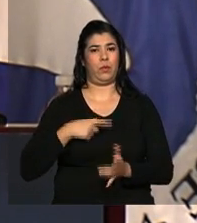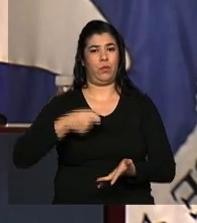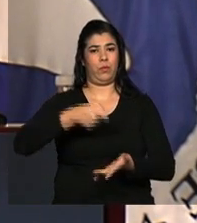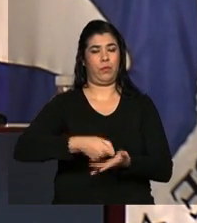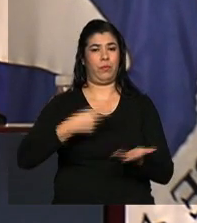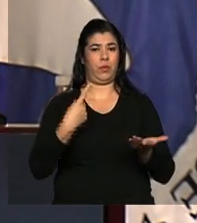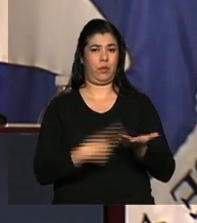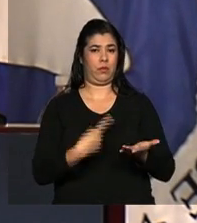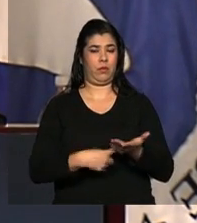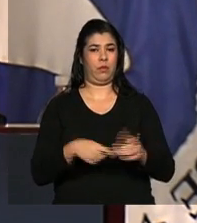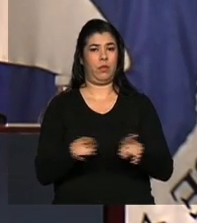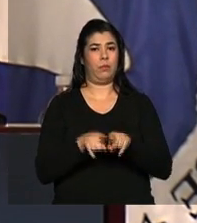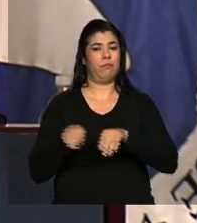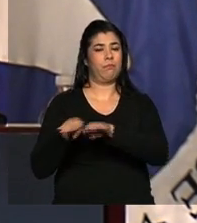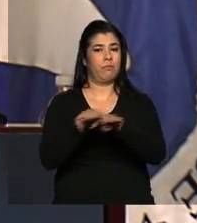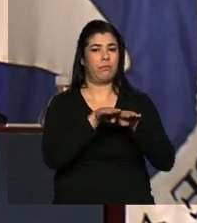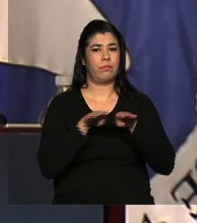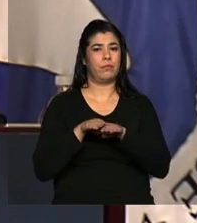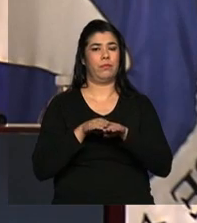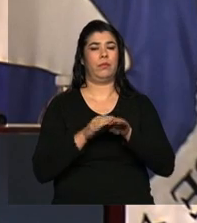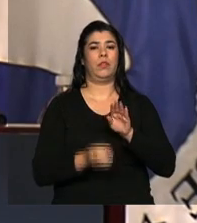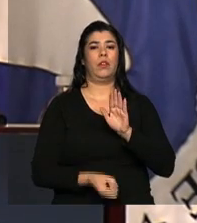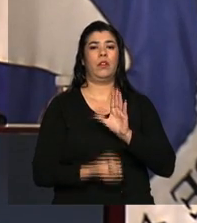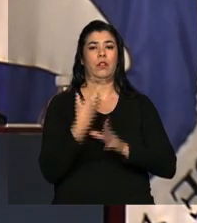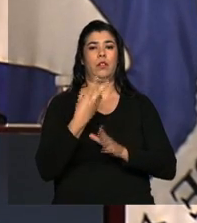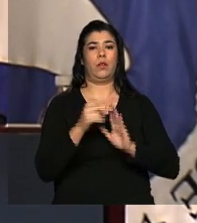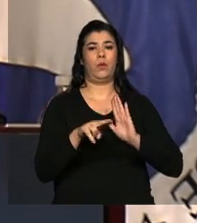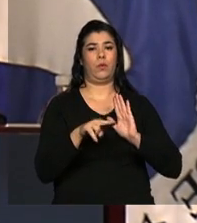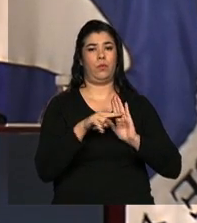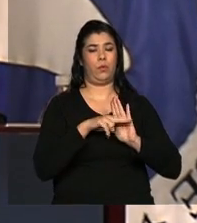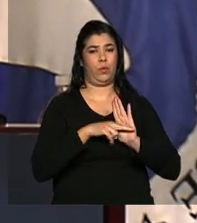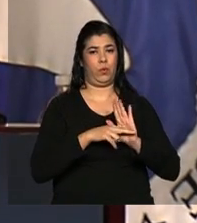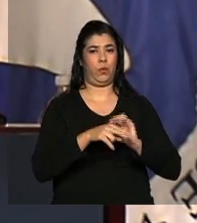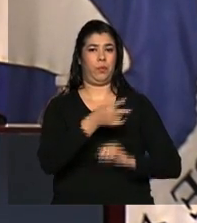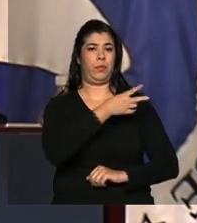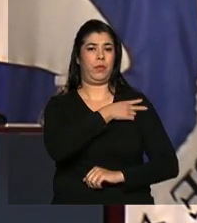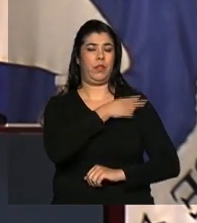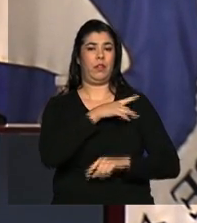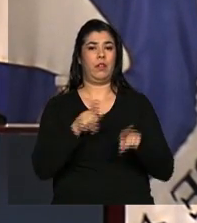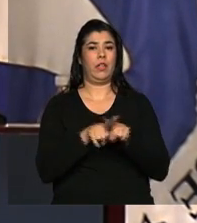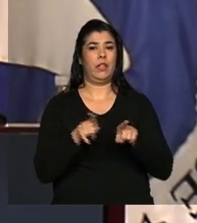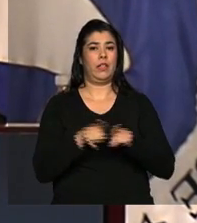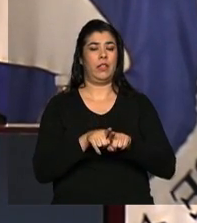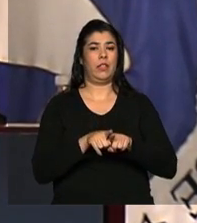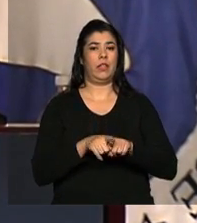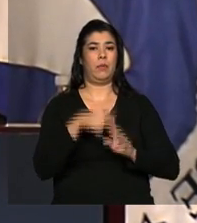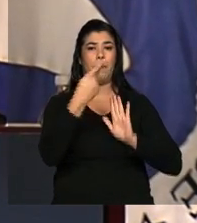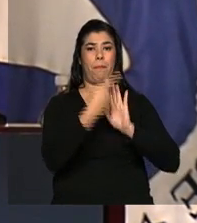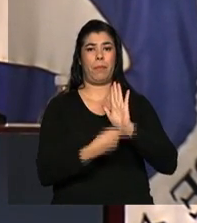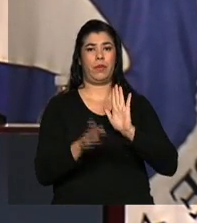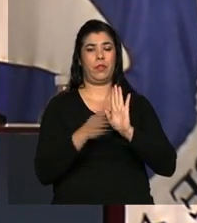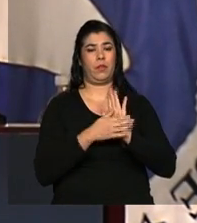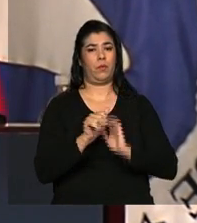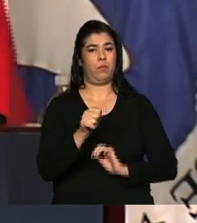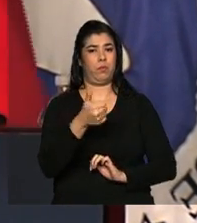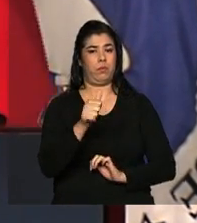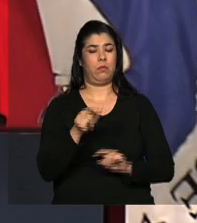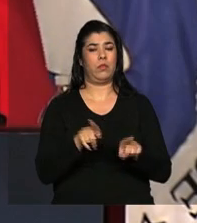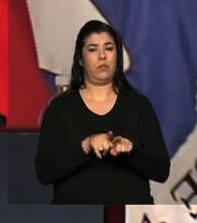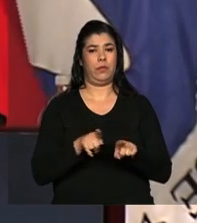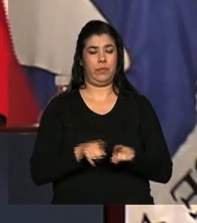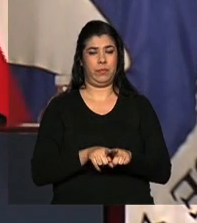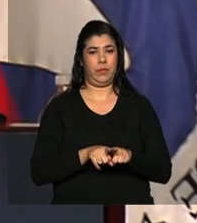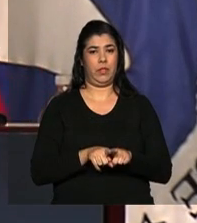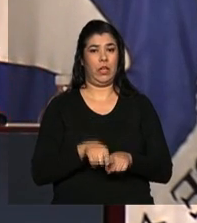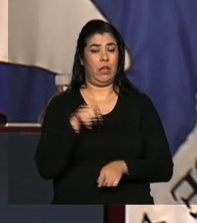sobre harmonização de normas técnicas e padrões de qualidade. Esses acordos